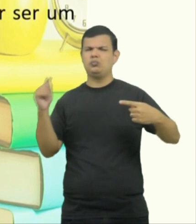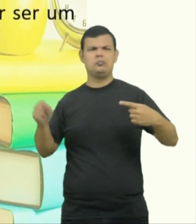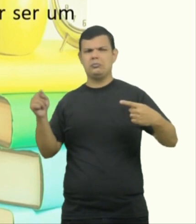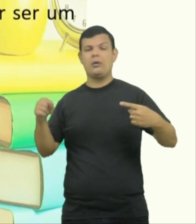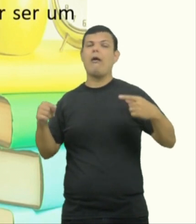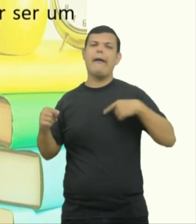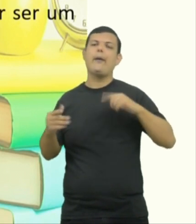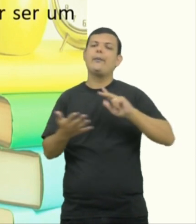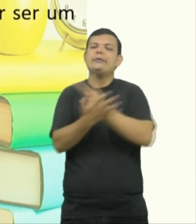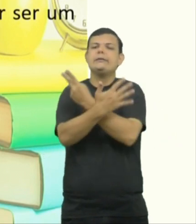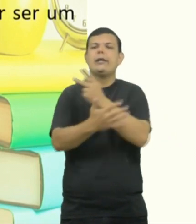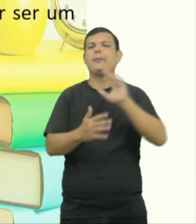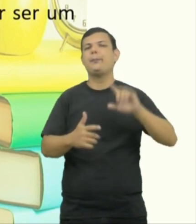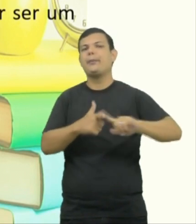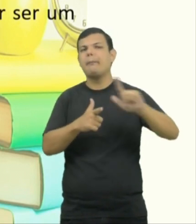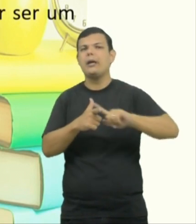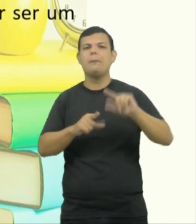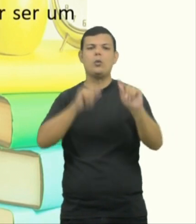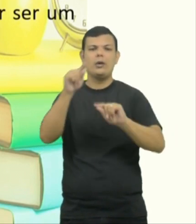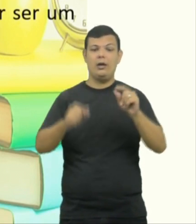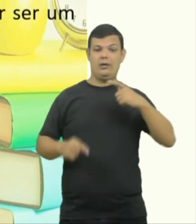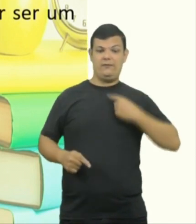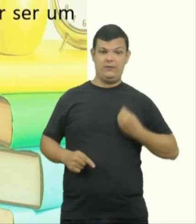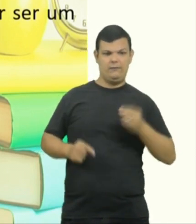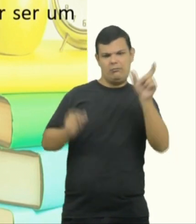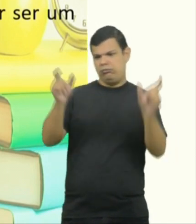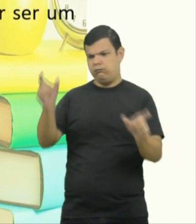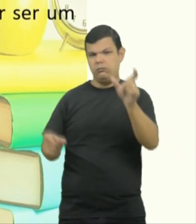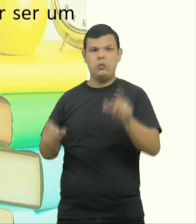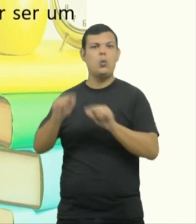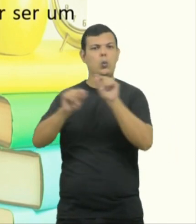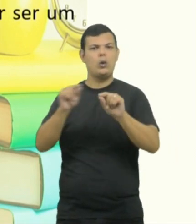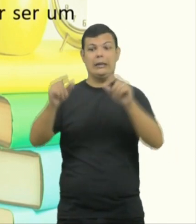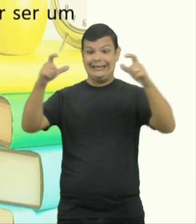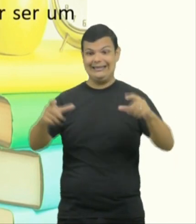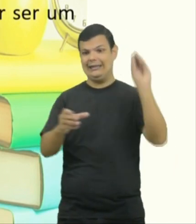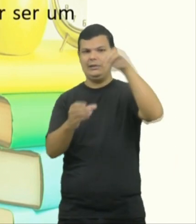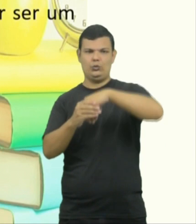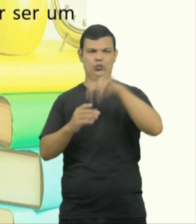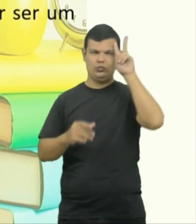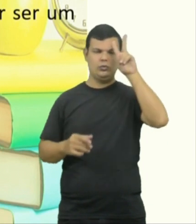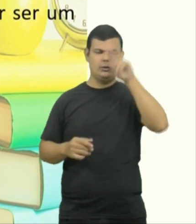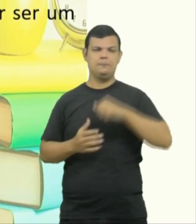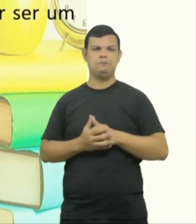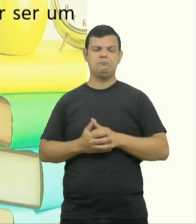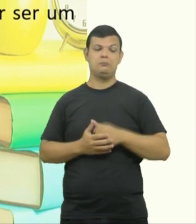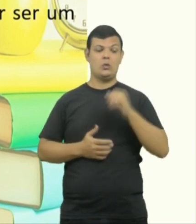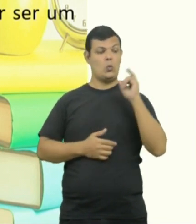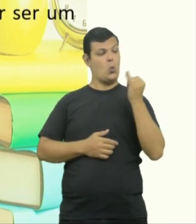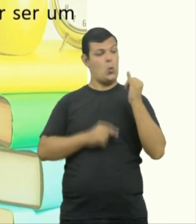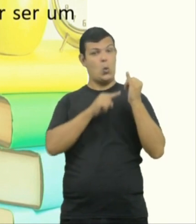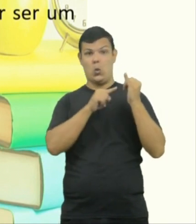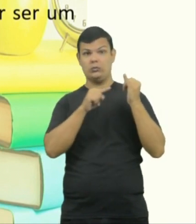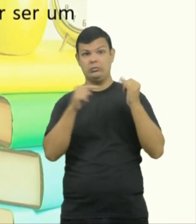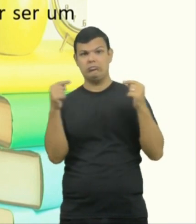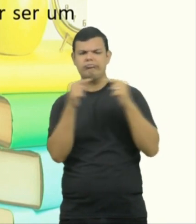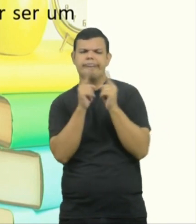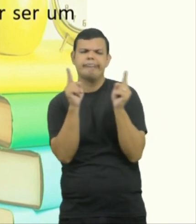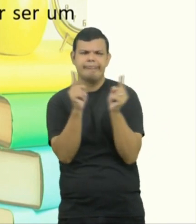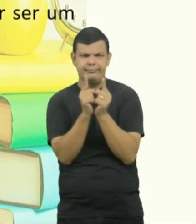como a situação-problema vivenciada pelas personagens em uma narrativa. No caso do conto, por ser um gênero